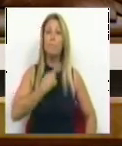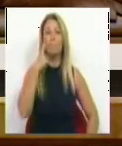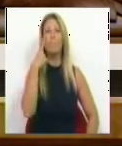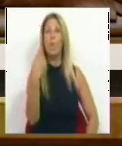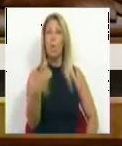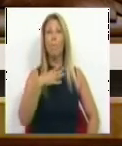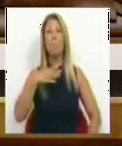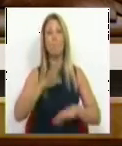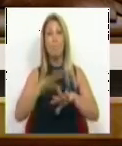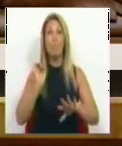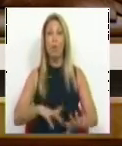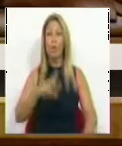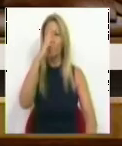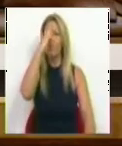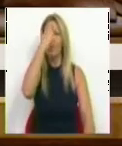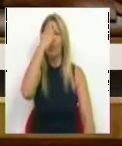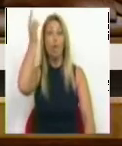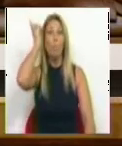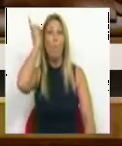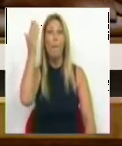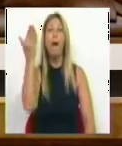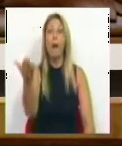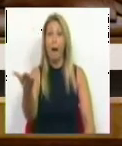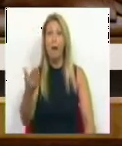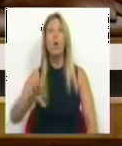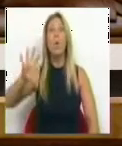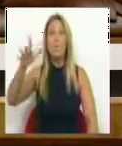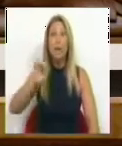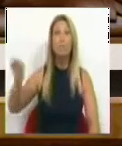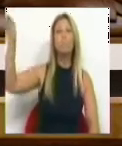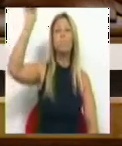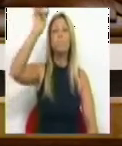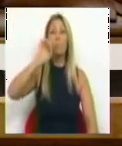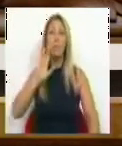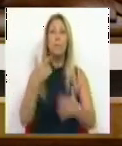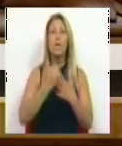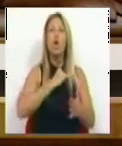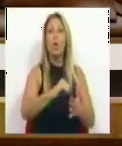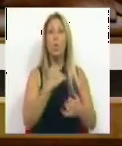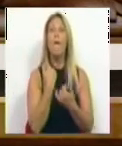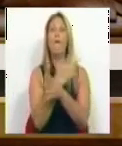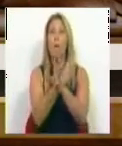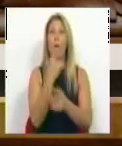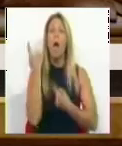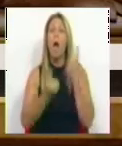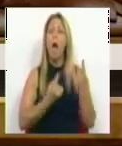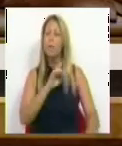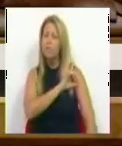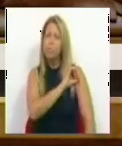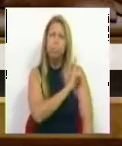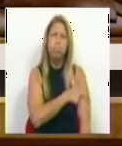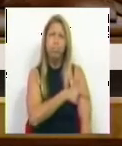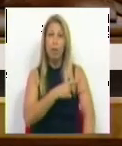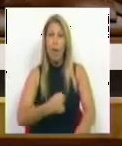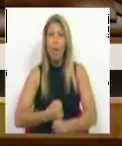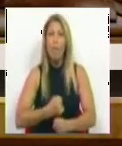dos bombeiros, que pelo país têm combatido os fogos, muitas das vezes com forças sobre-humanas e com uma